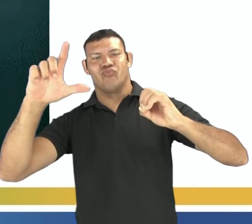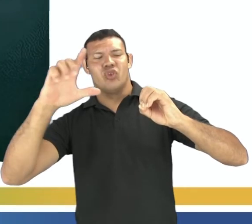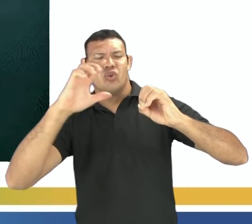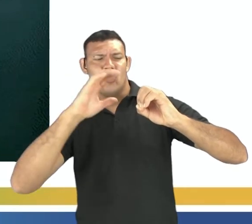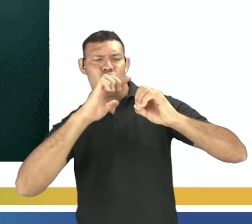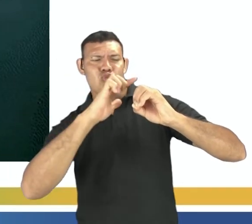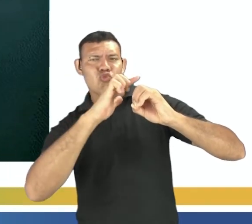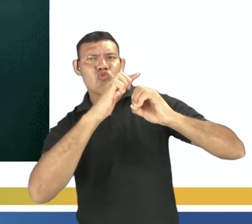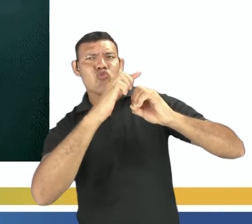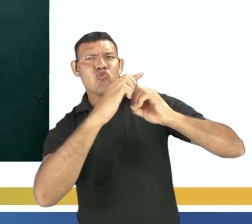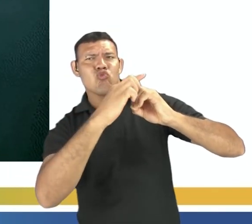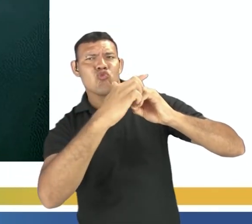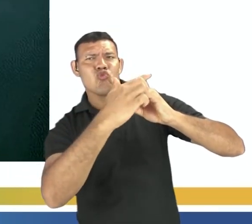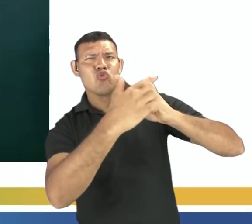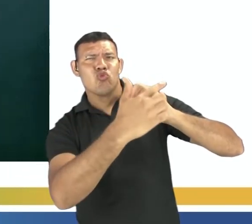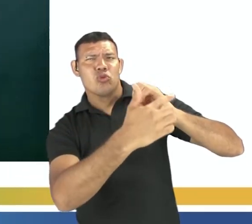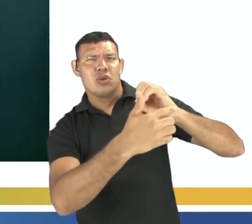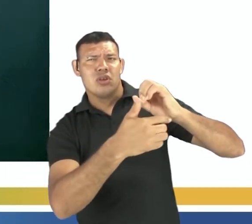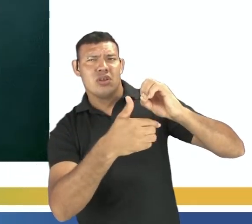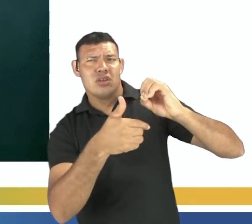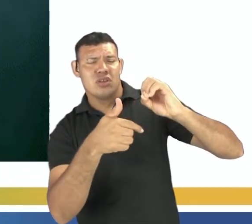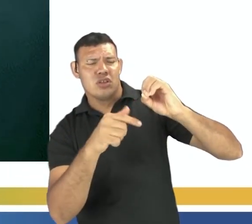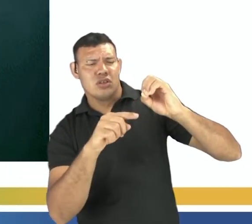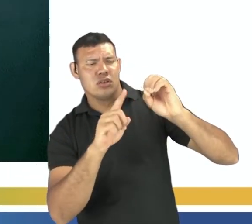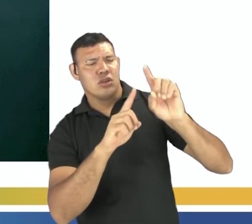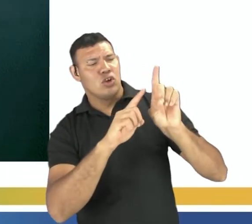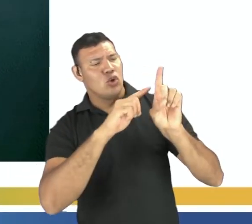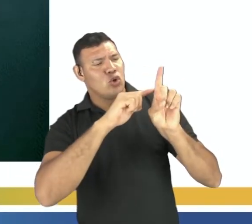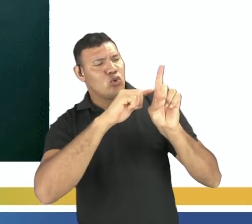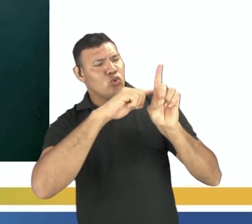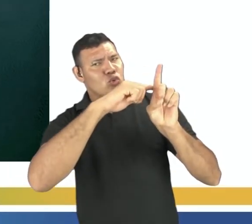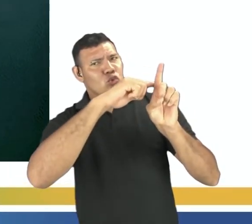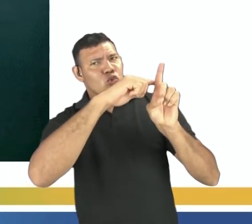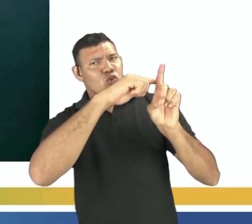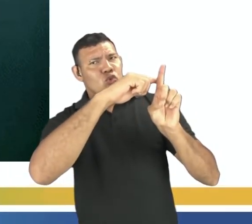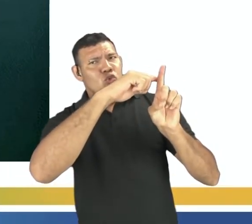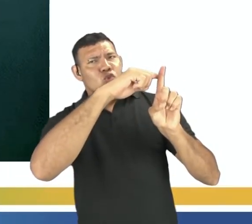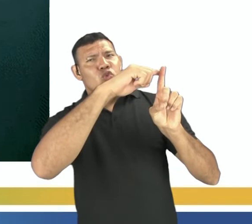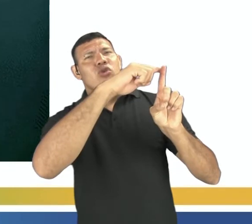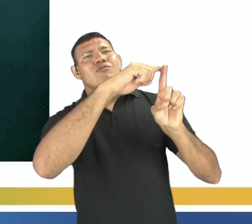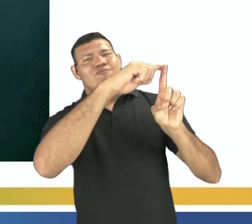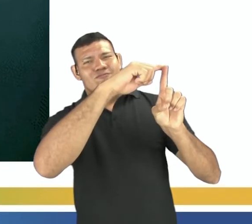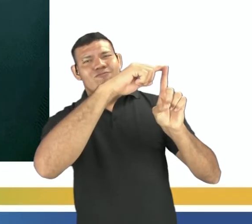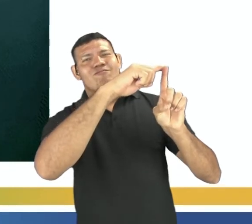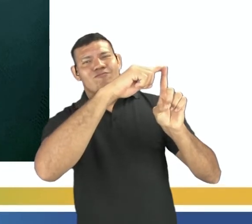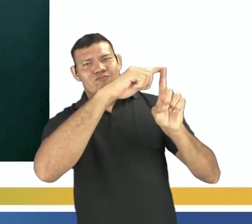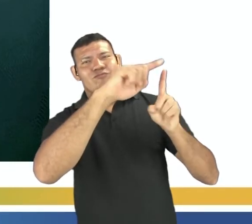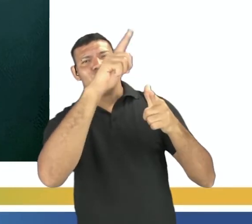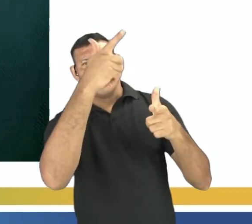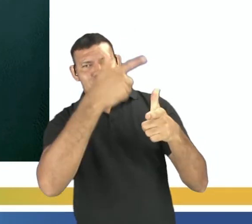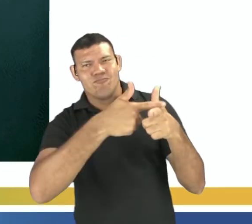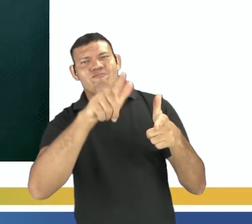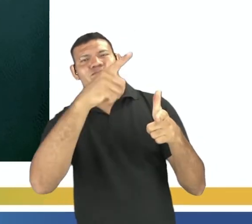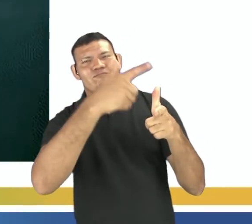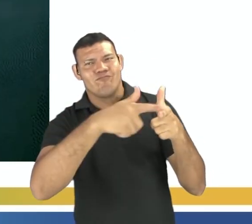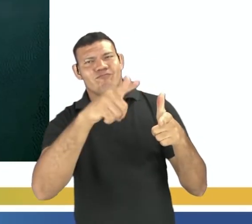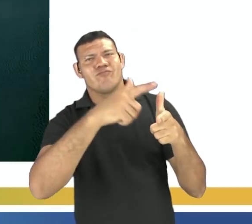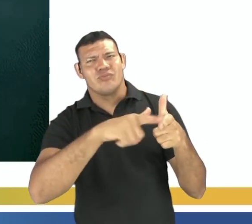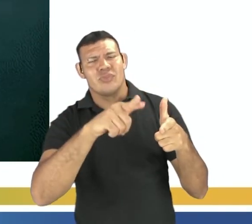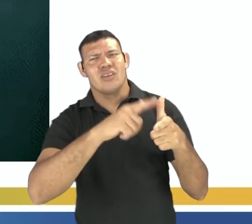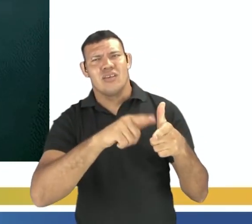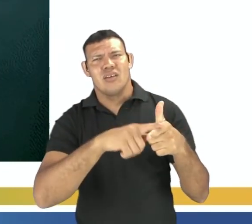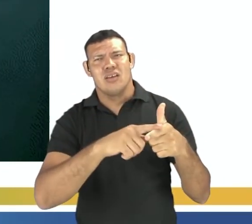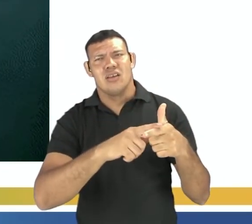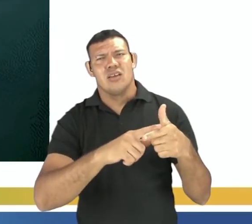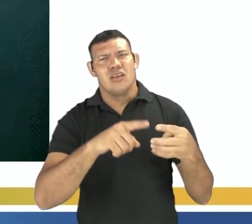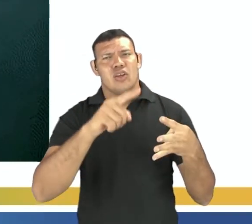um aumento na temperatura do planeta, certo? E esse aumento vai trazer essas consequências que foram citadas